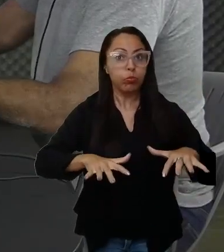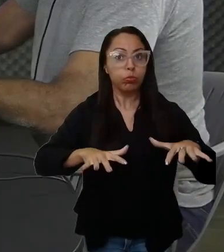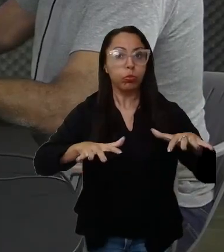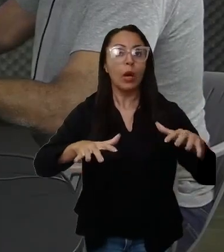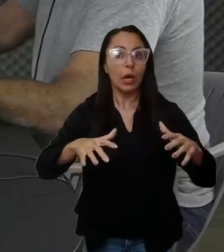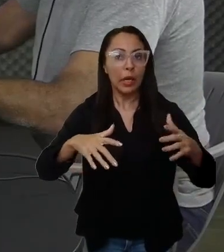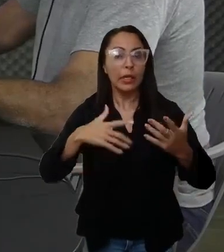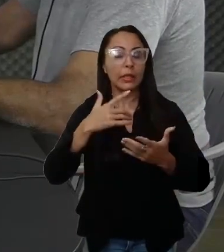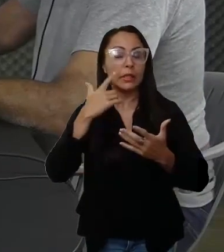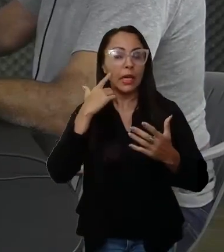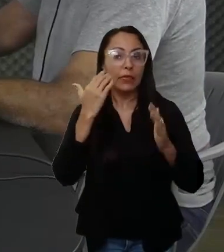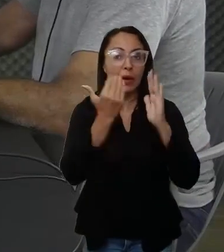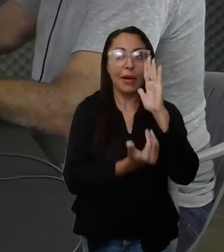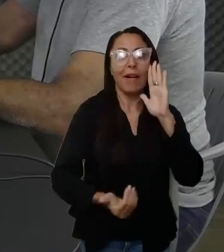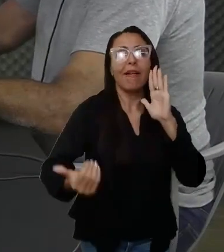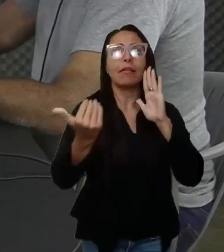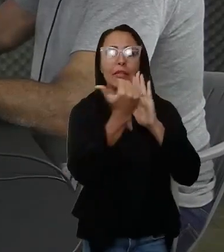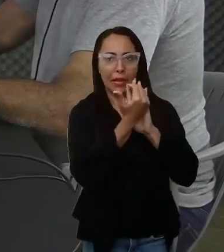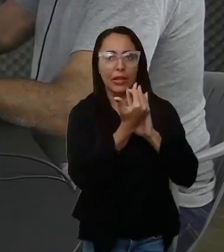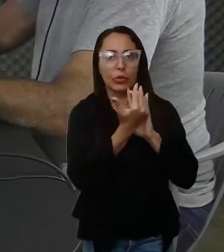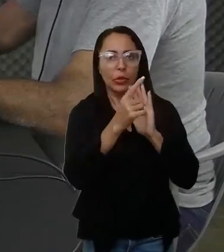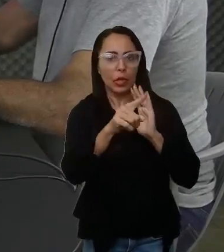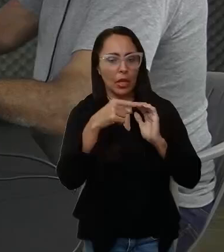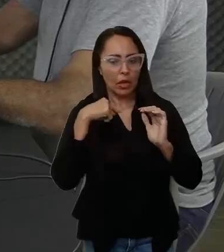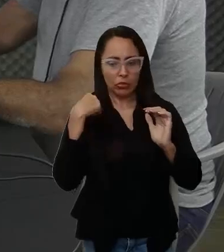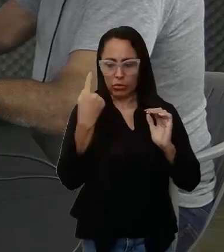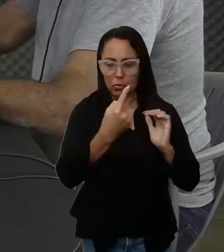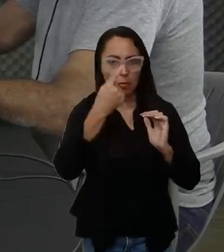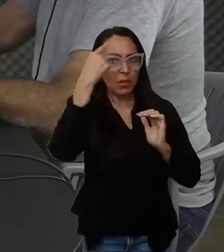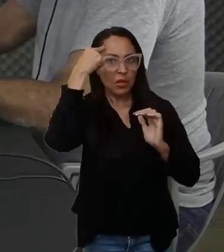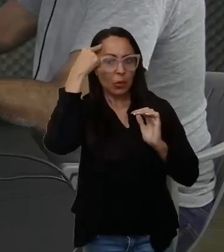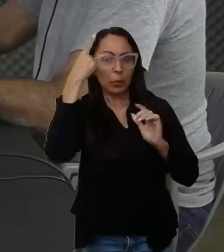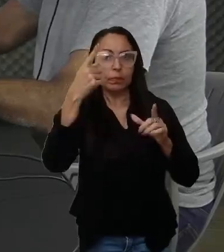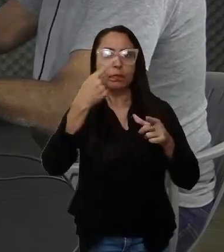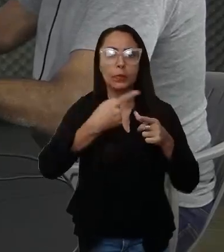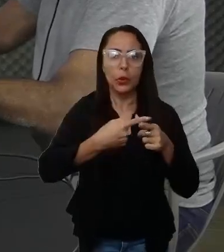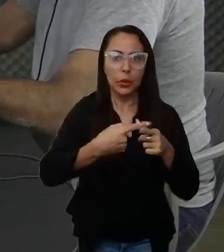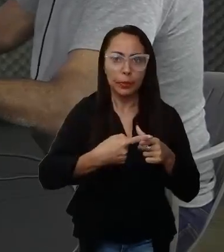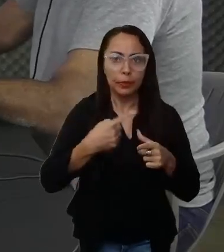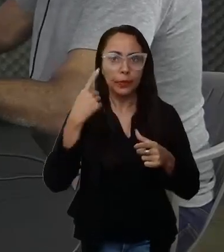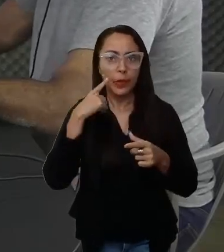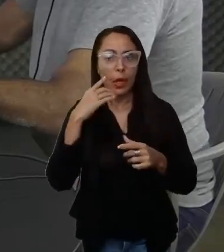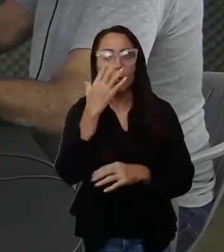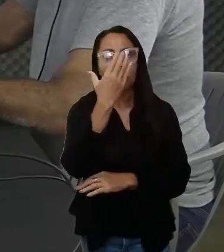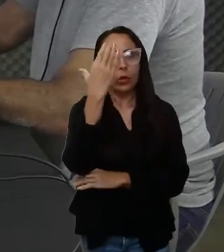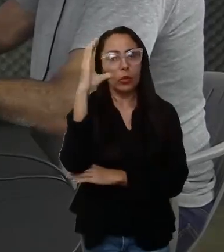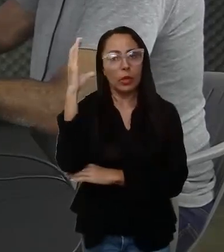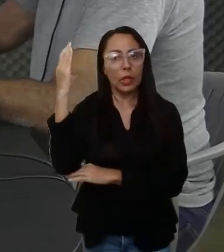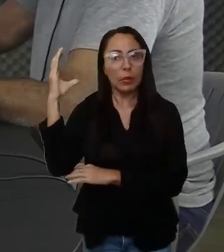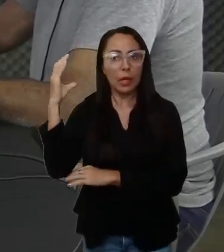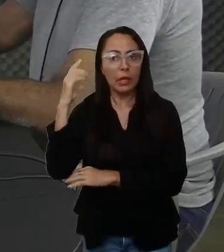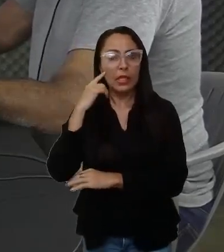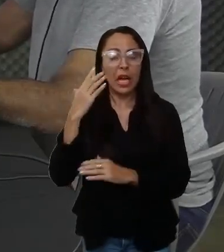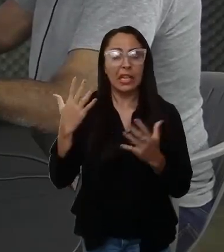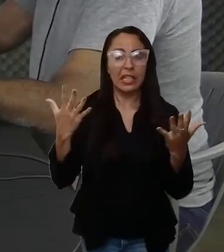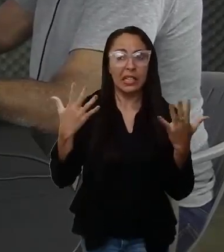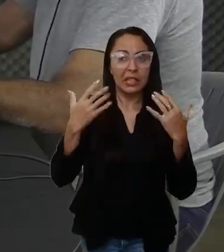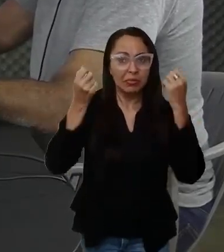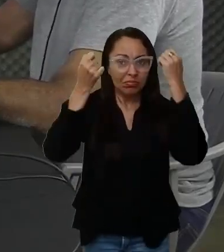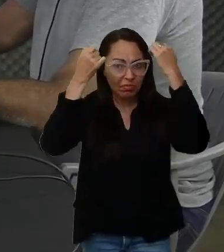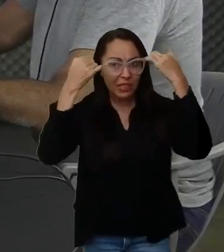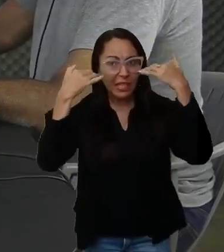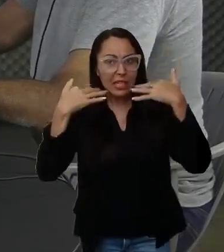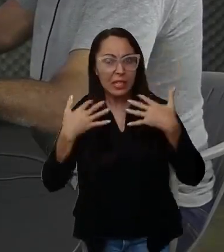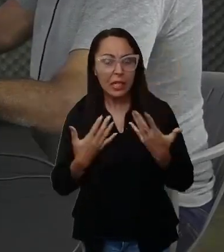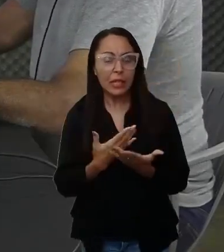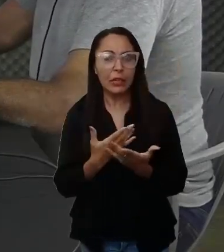da expectativa de maior impacto que a gente precisava. Por quê? O clima também está aquecendo e todos esses impactos